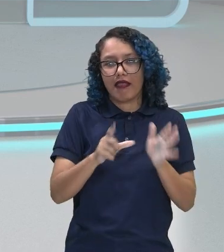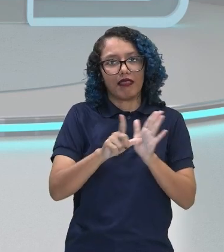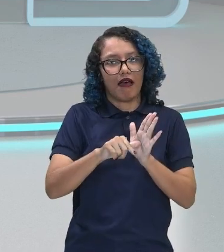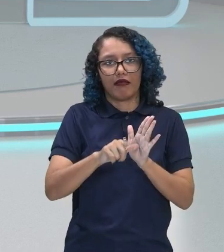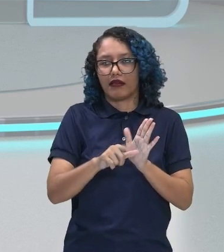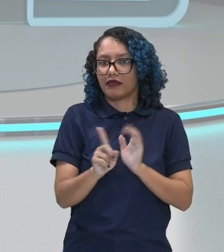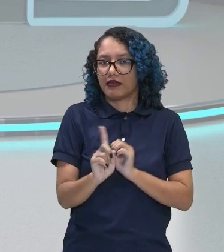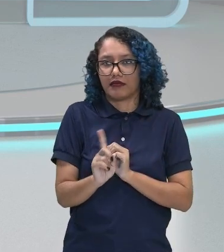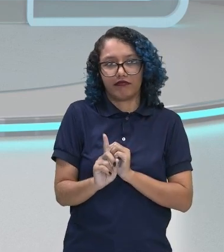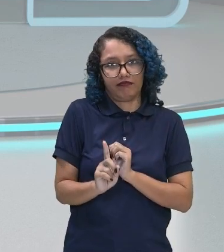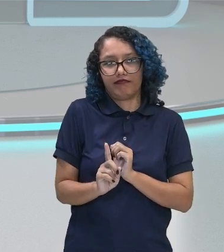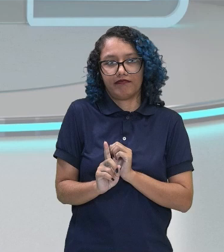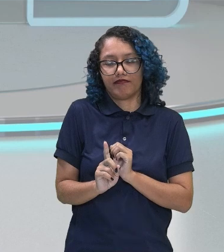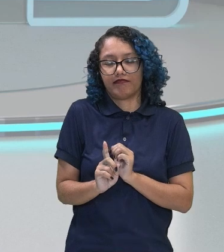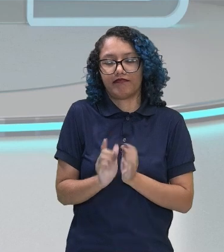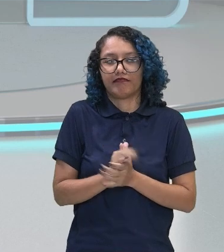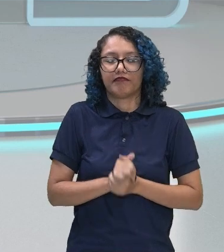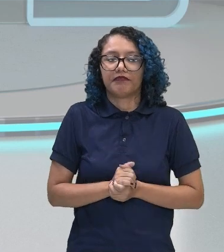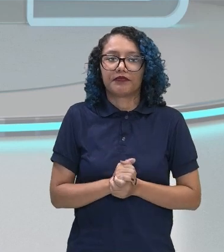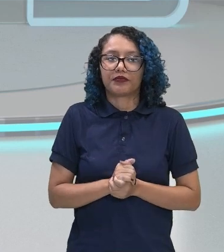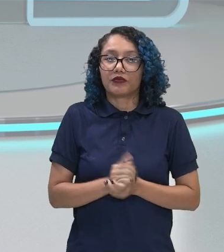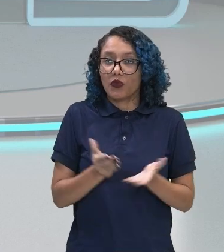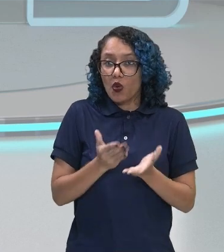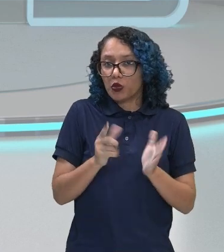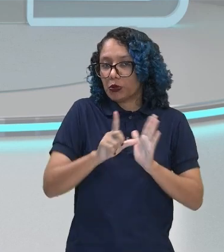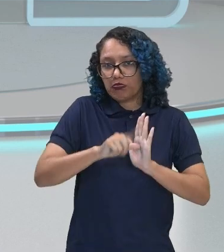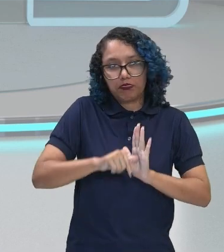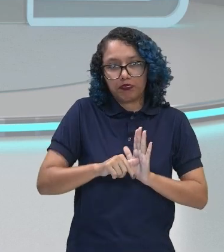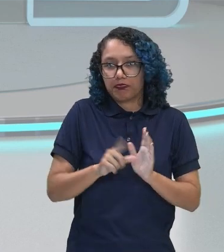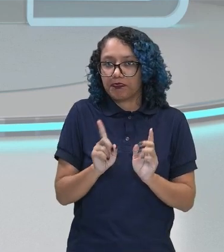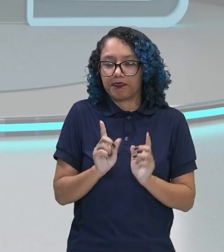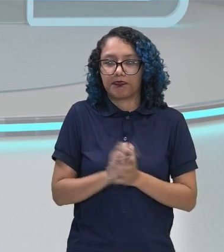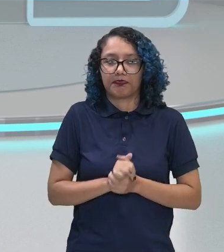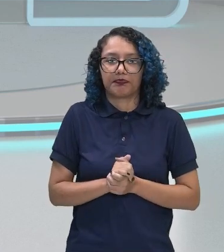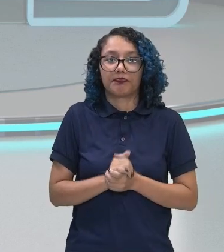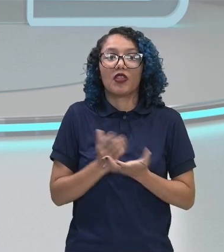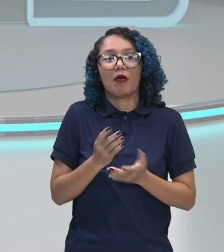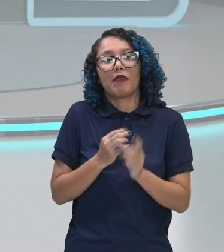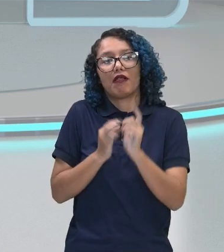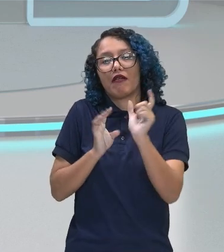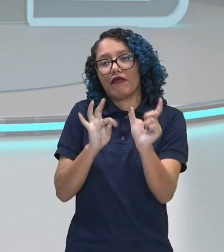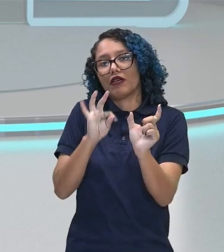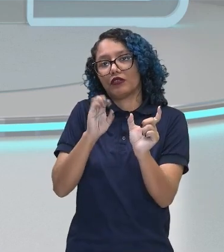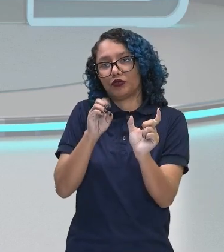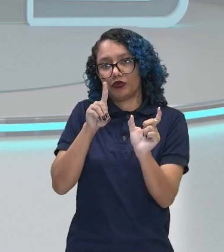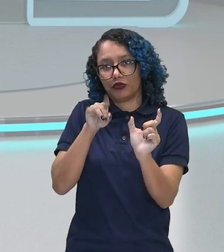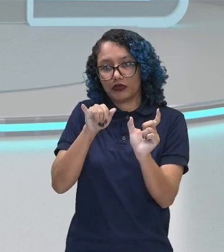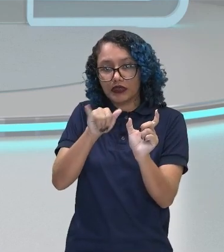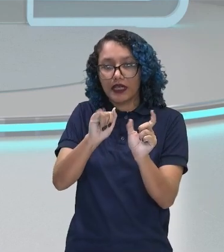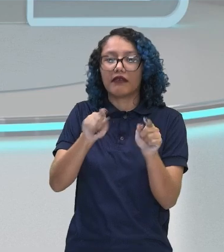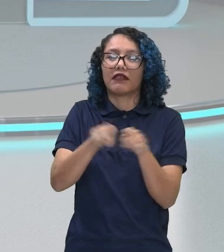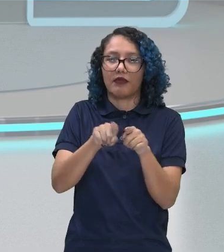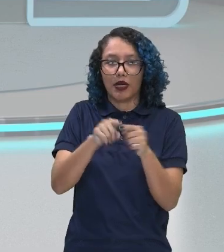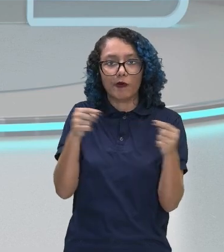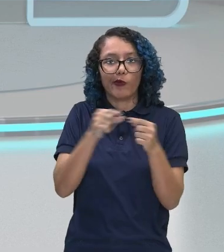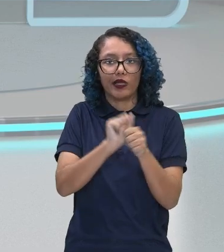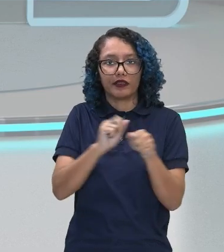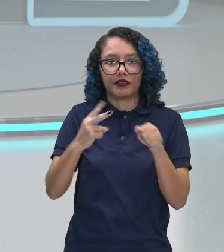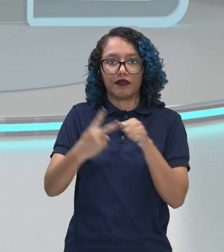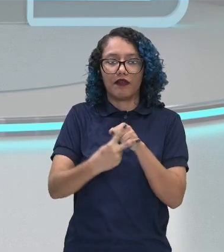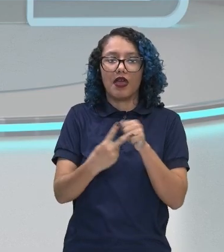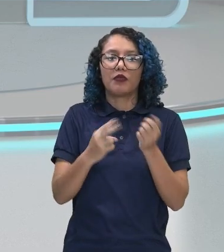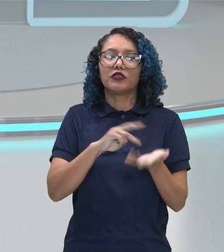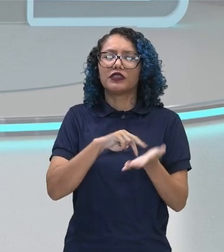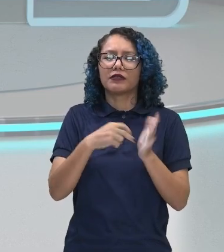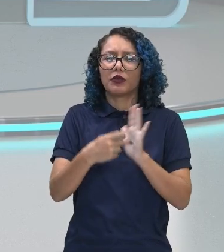né, não chegariam atrasados hoje. A palavrinha today, então, é um advérbio, e ele tem essa definição aqui, ó. É um